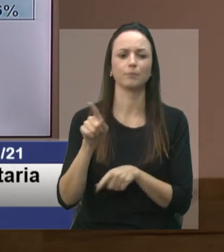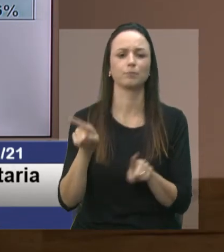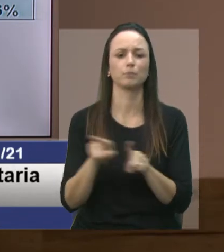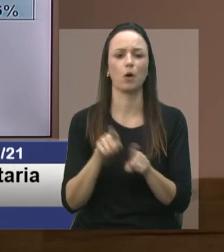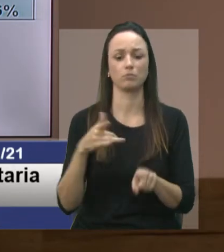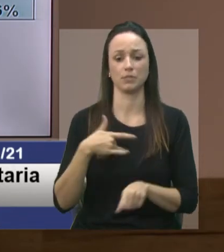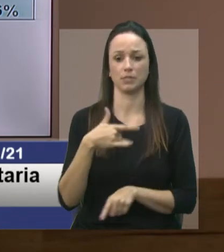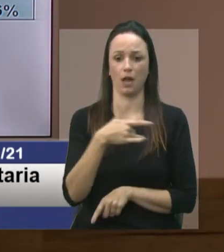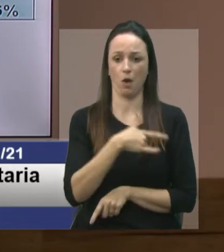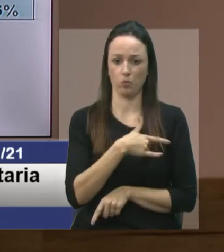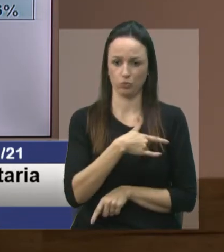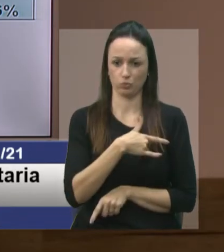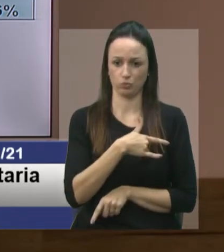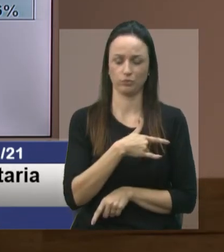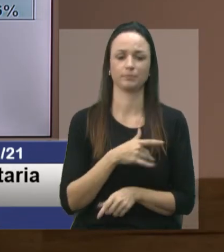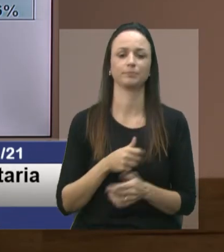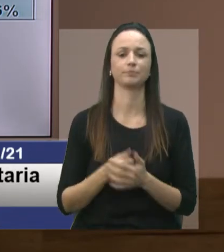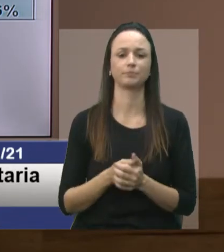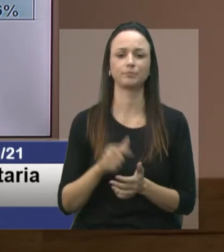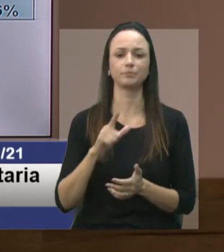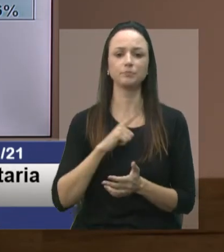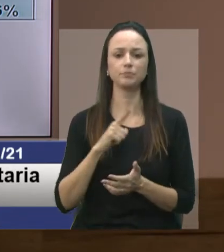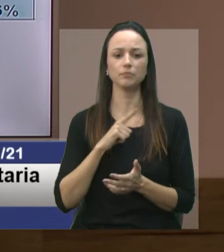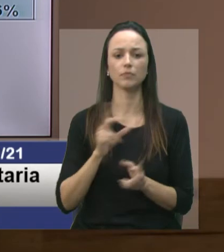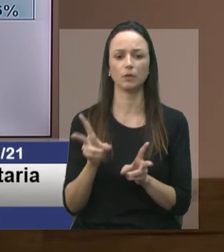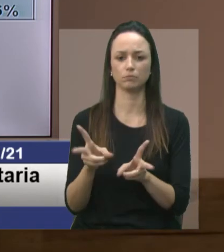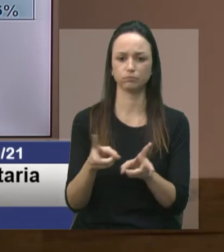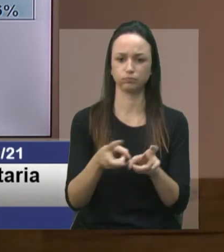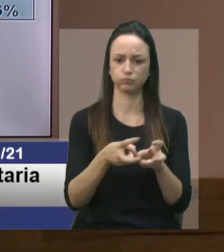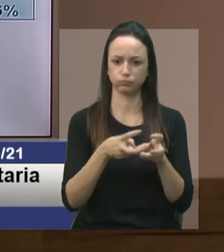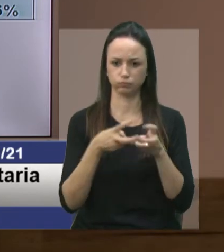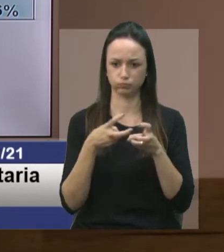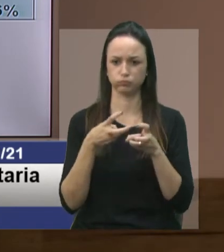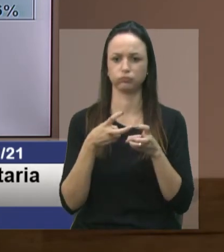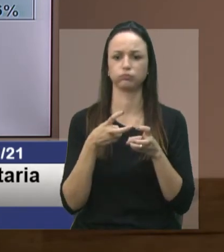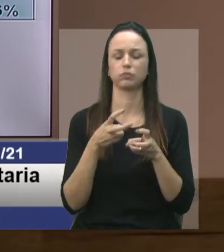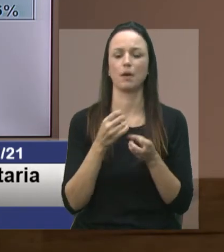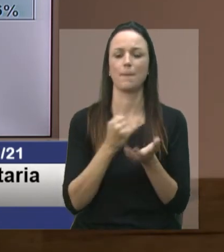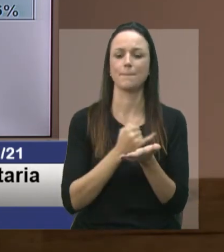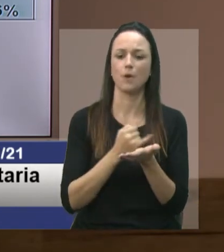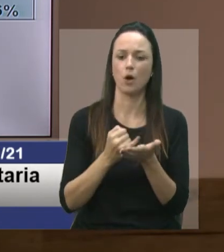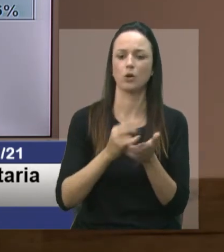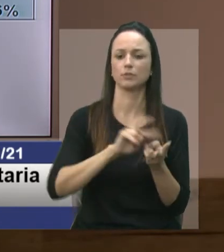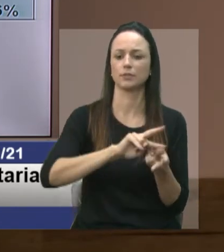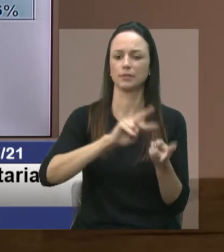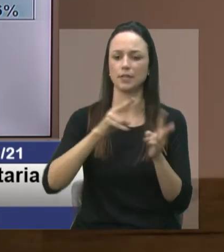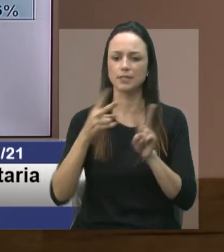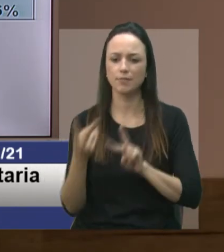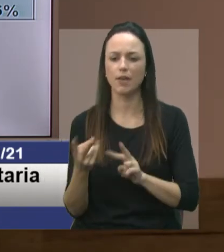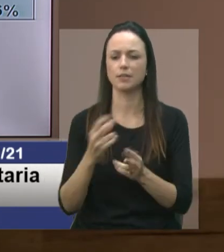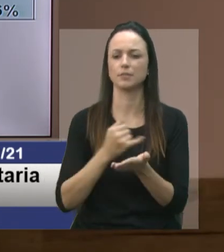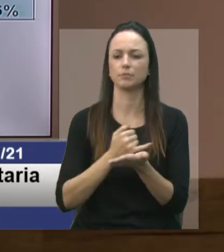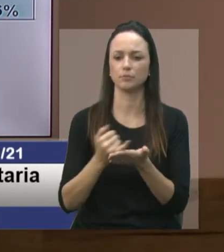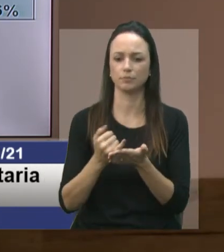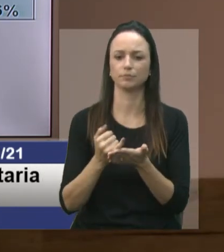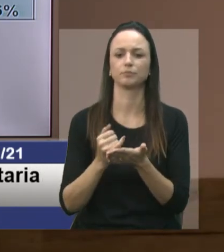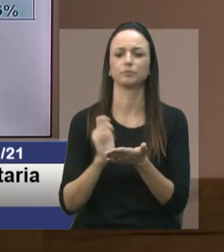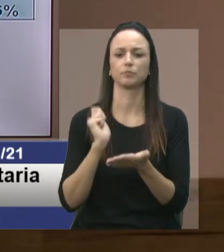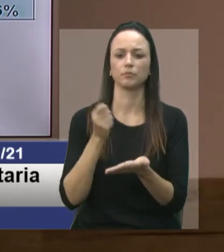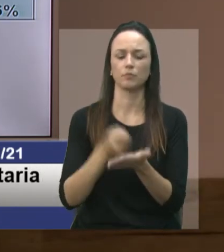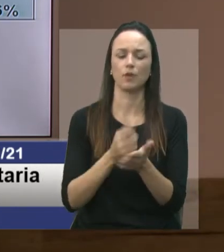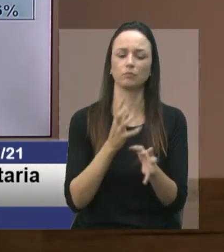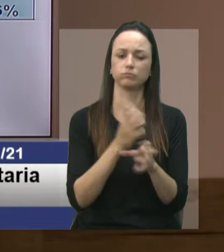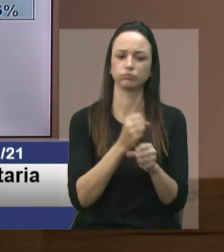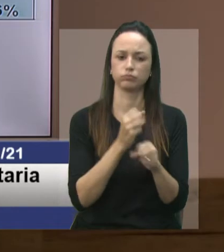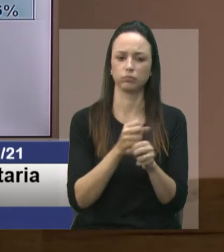saúde. Nós tivemos uma arrecadação de receita de impostos e transferências de impostos que entram para a base de cálculo